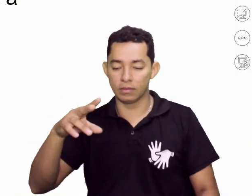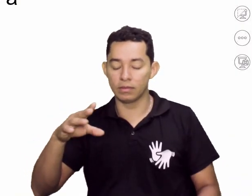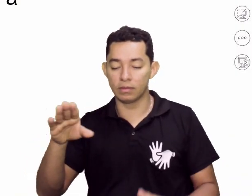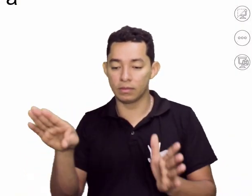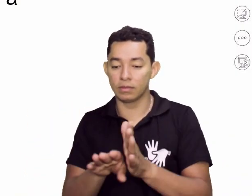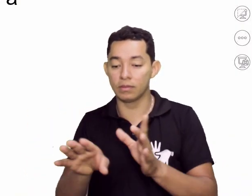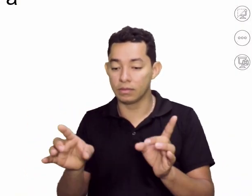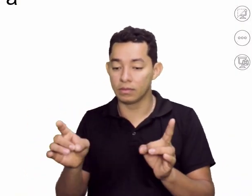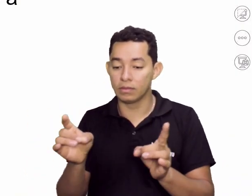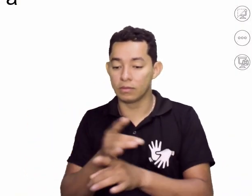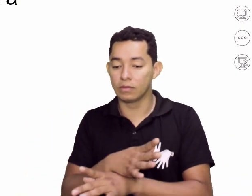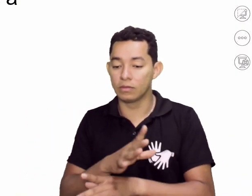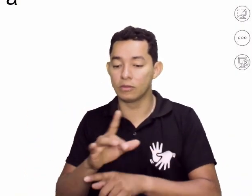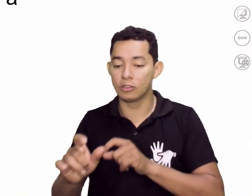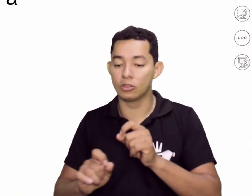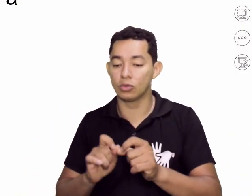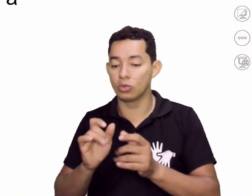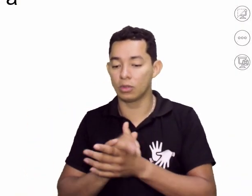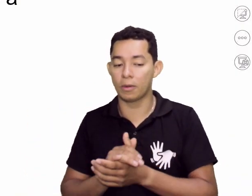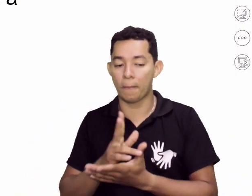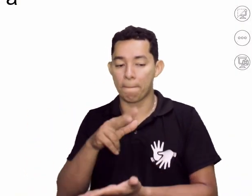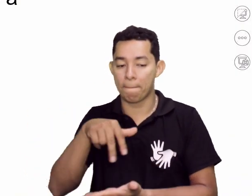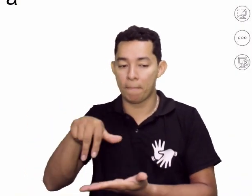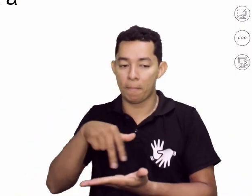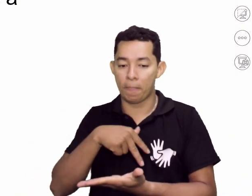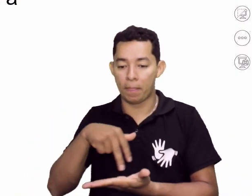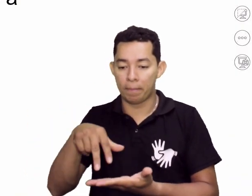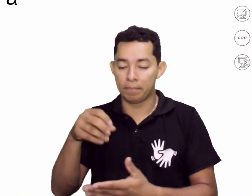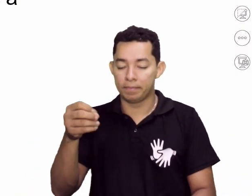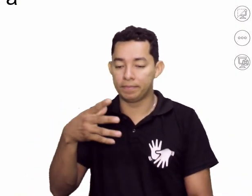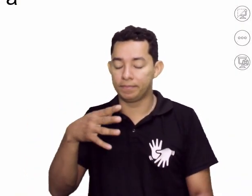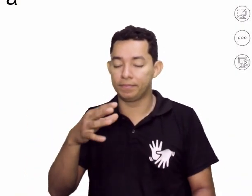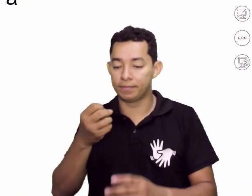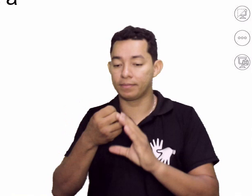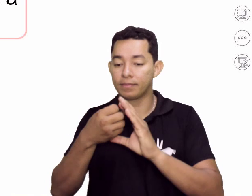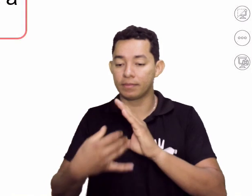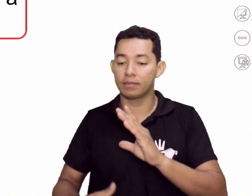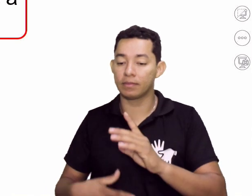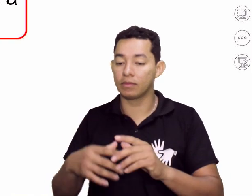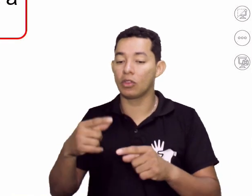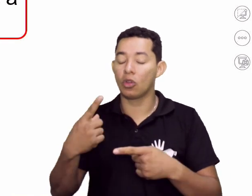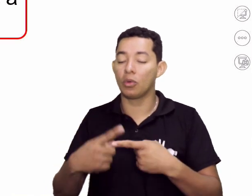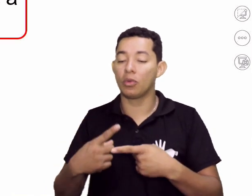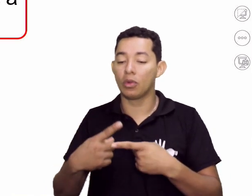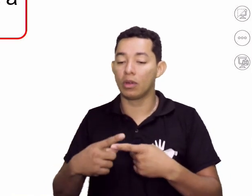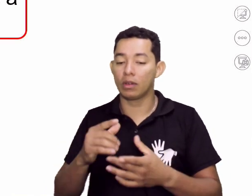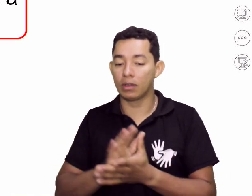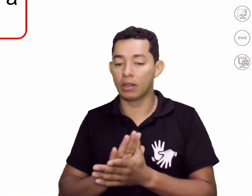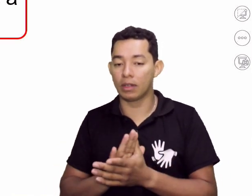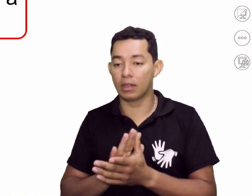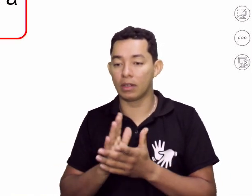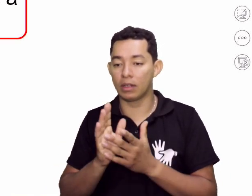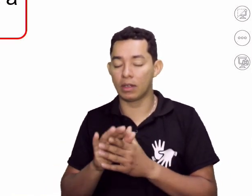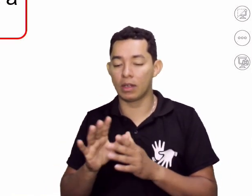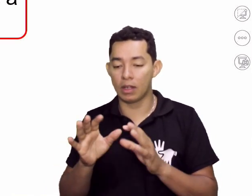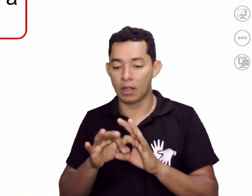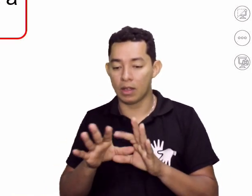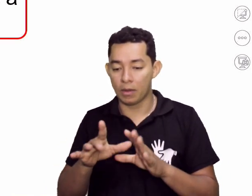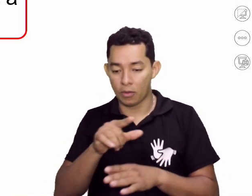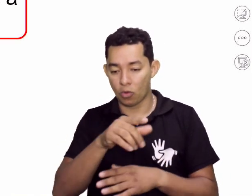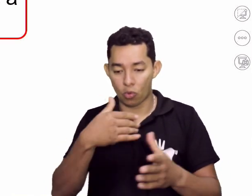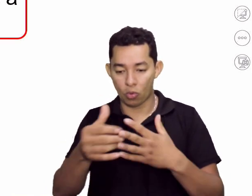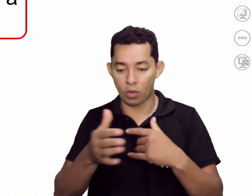conclusão, né, que a dança contemporânea se caracteriza por permitir a qualquer